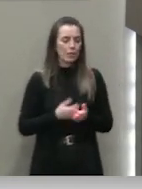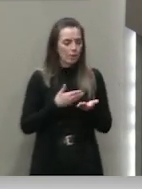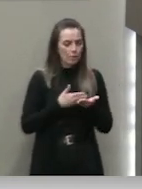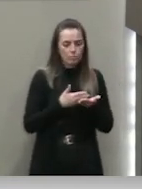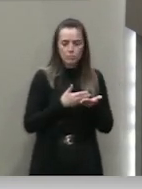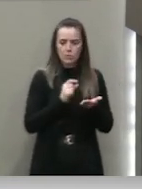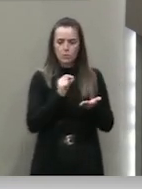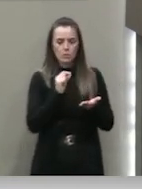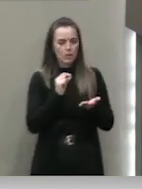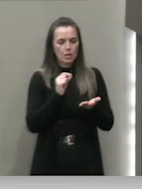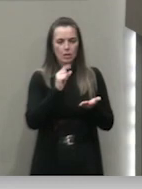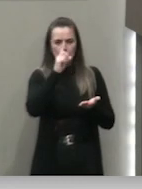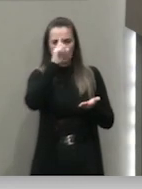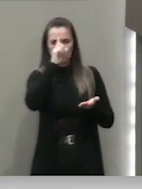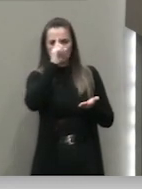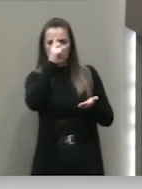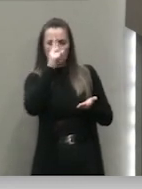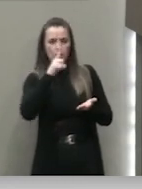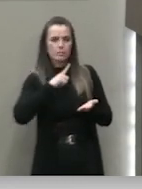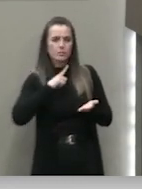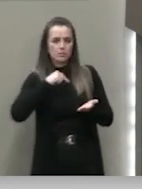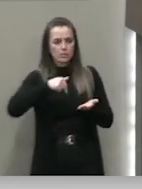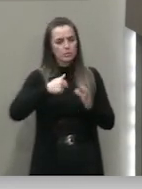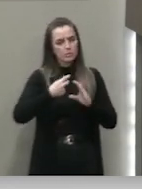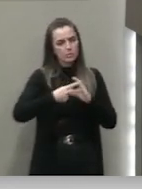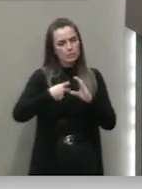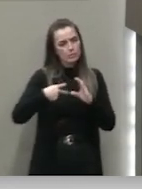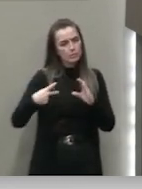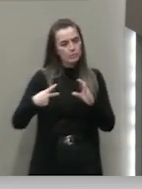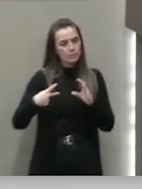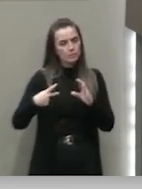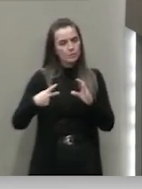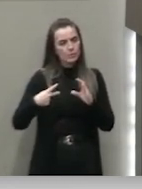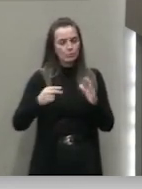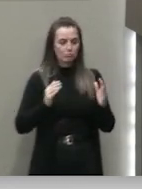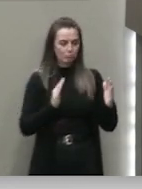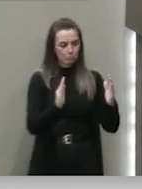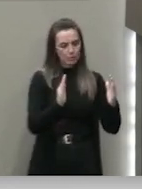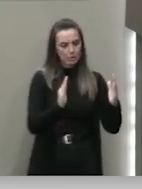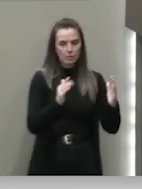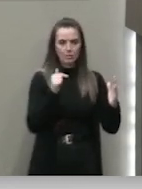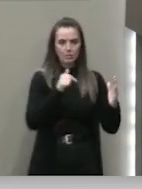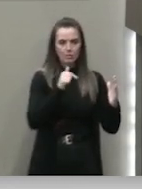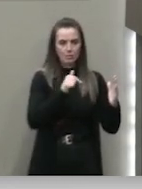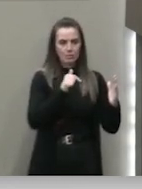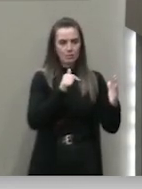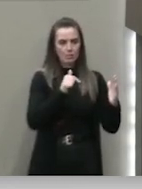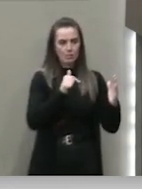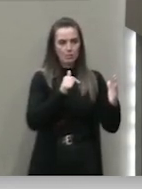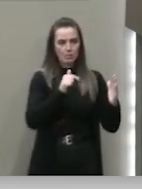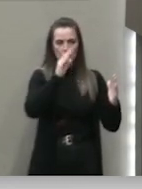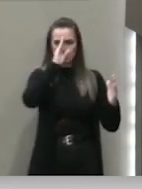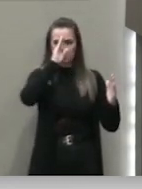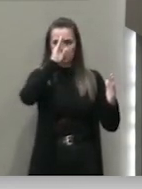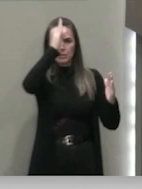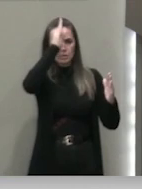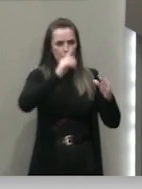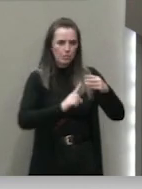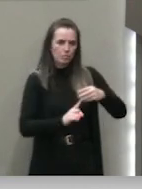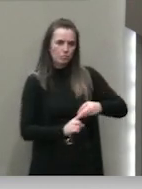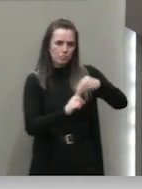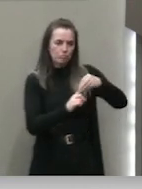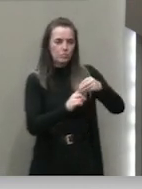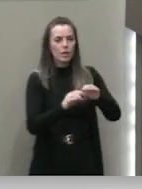necessidade de termos aqui na Câmara de Vereadores um mandato que priorizasse a